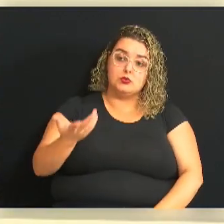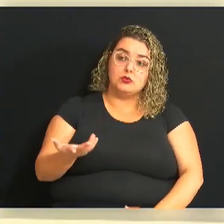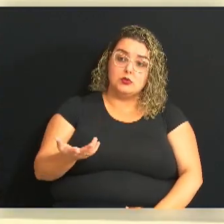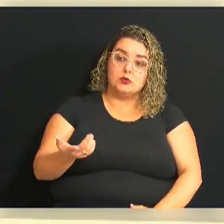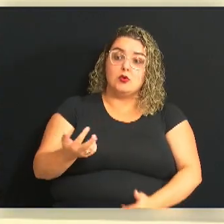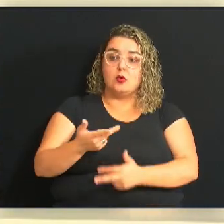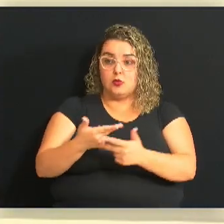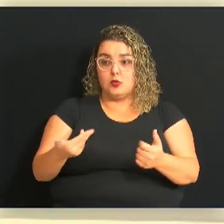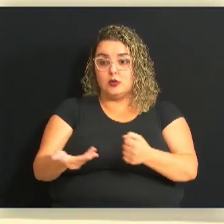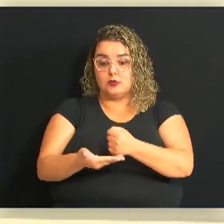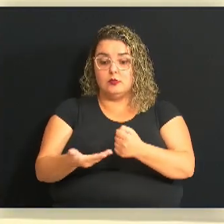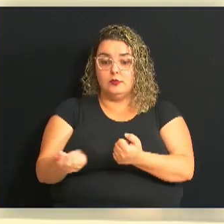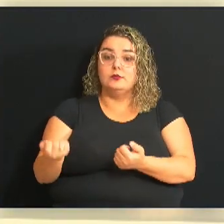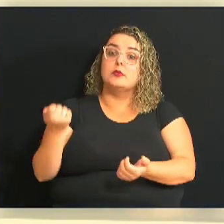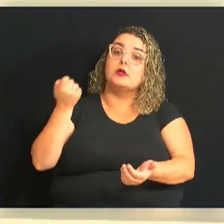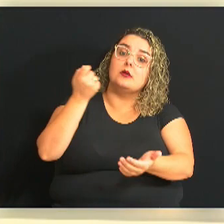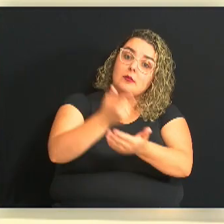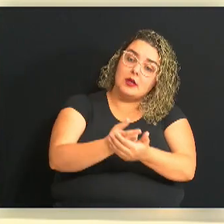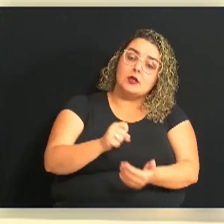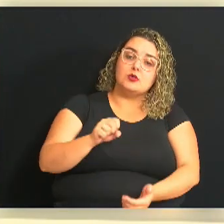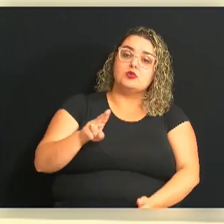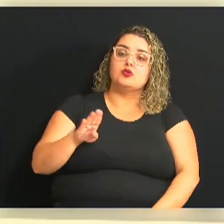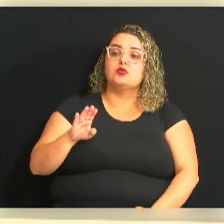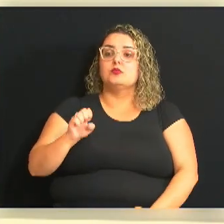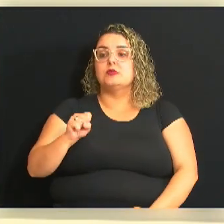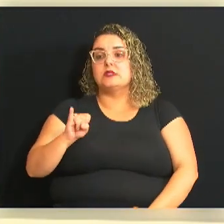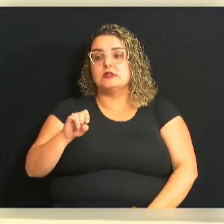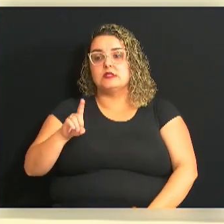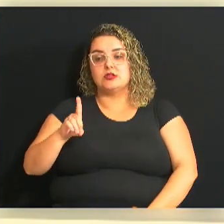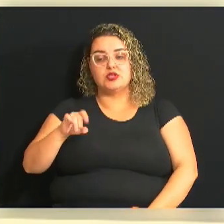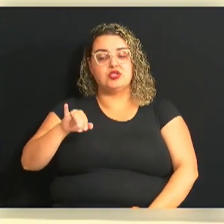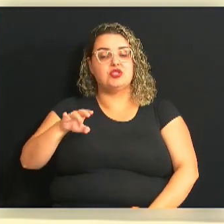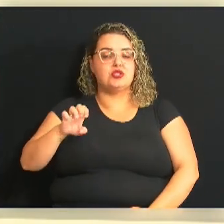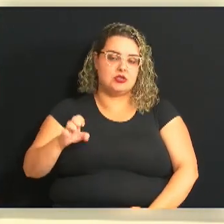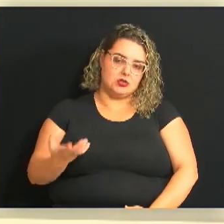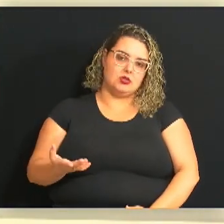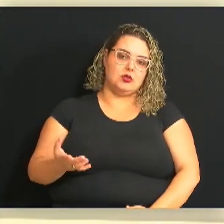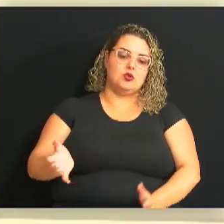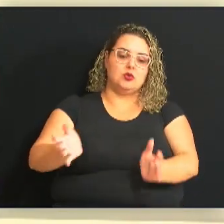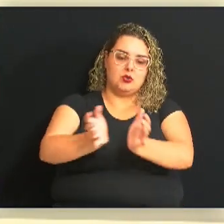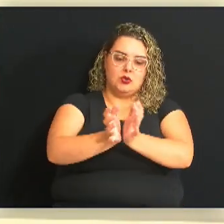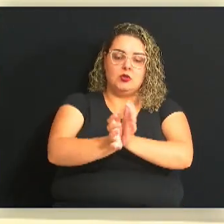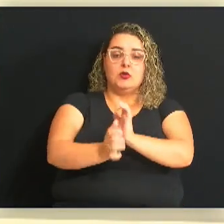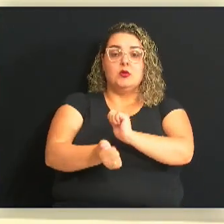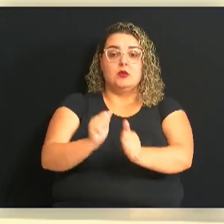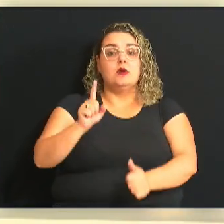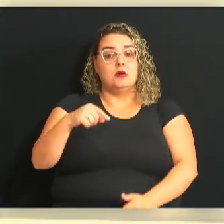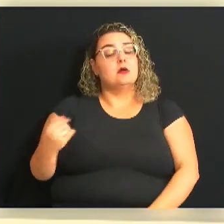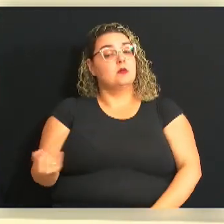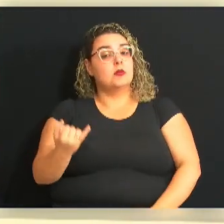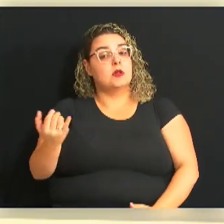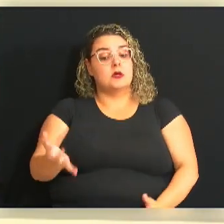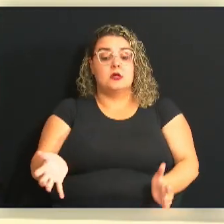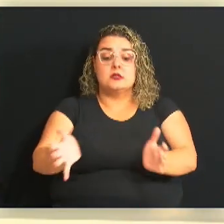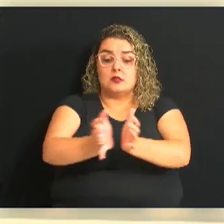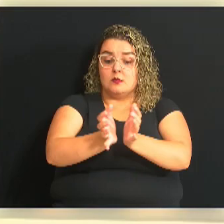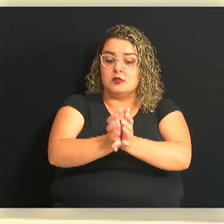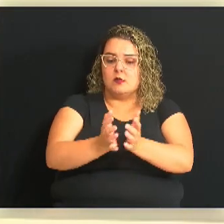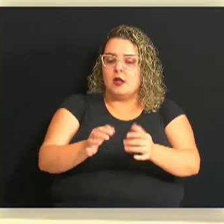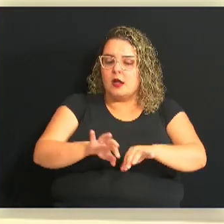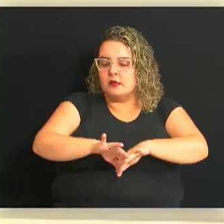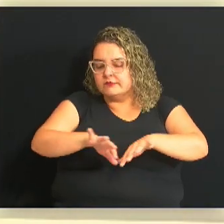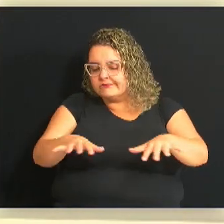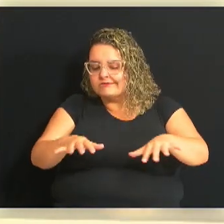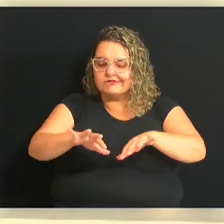que subsidie o custo do time de futebol. Então é importante essa comissão para filtrar projetos que têm mérito,